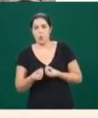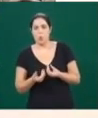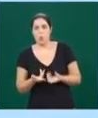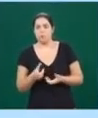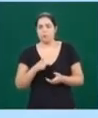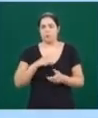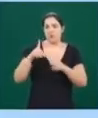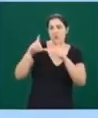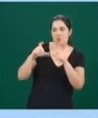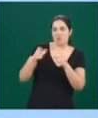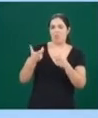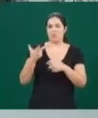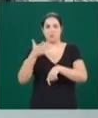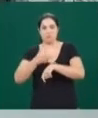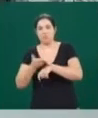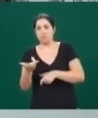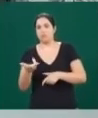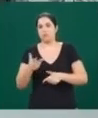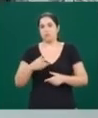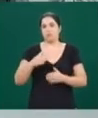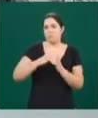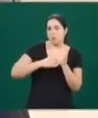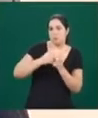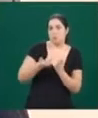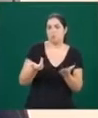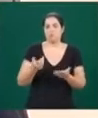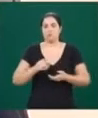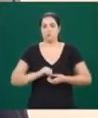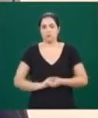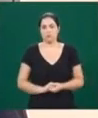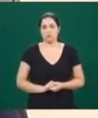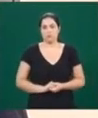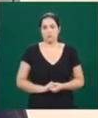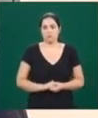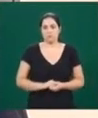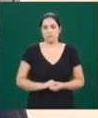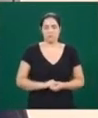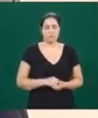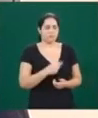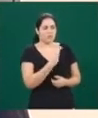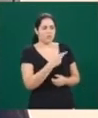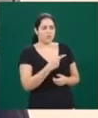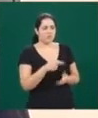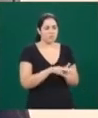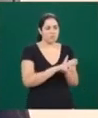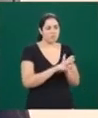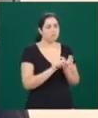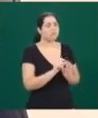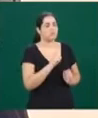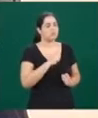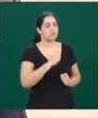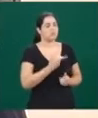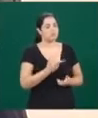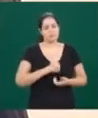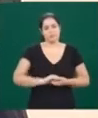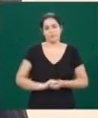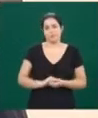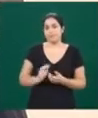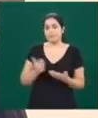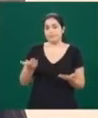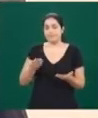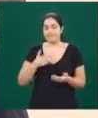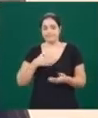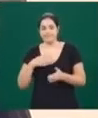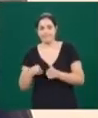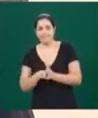fotografia tem vídeo tem ilustração em relação à sua pesquisa que você está trazendo para essa exposição então me parece que